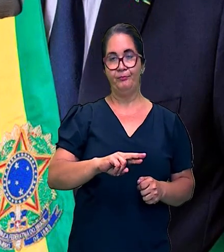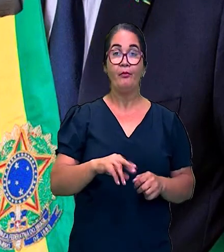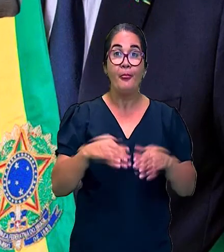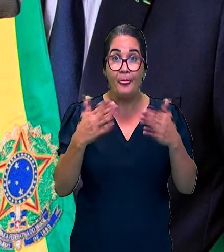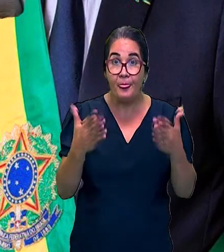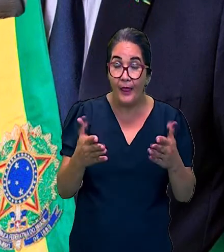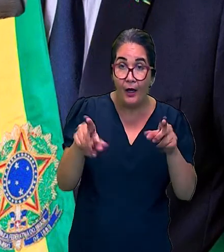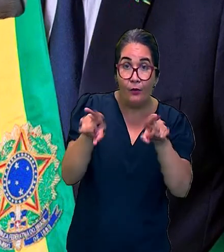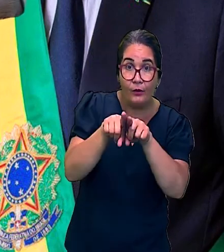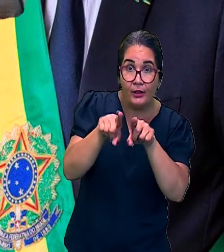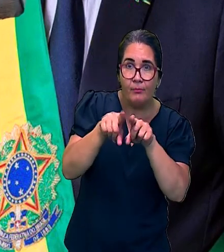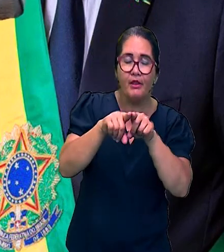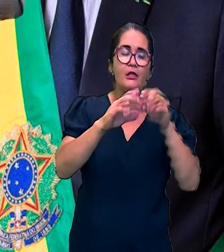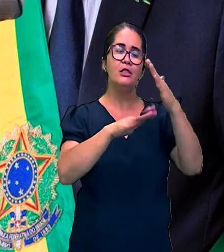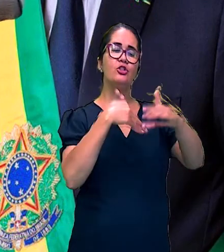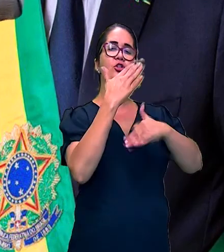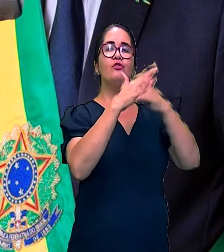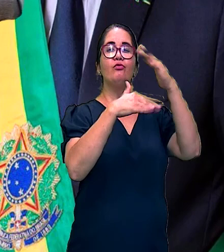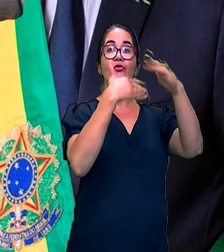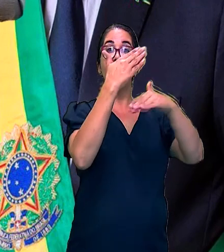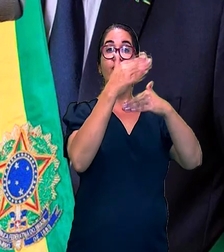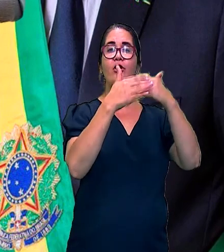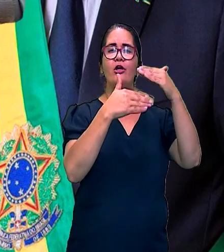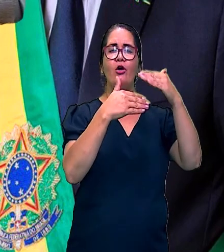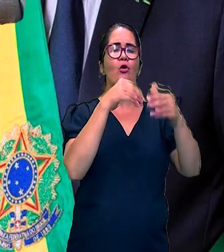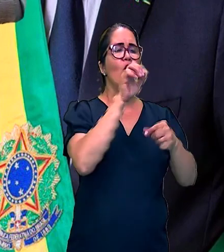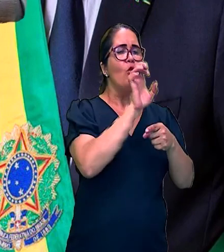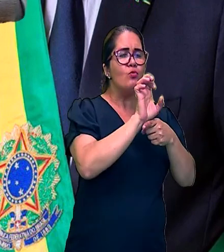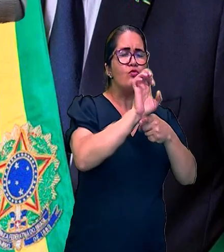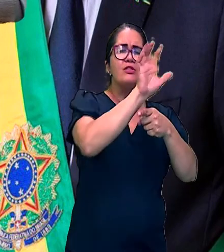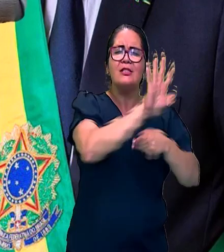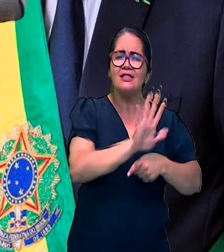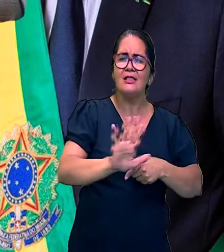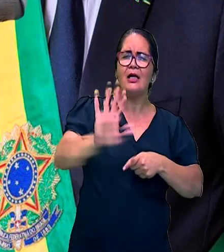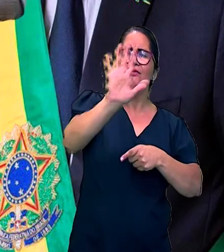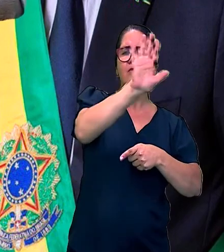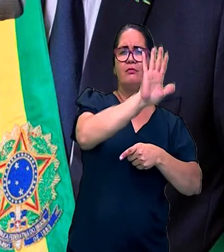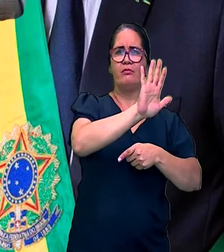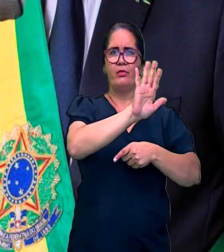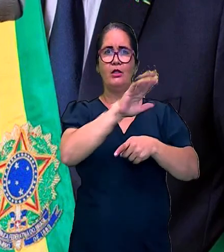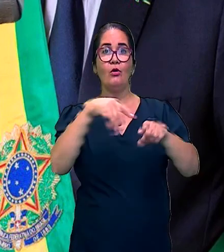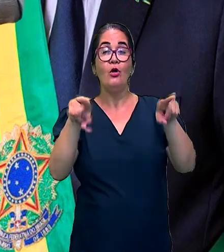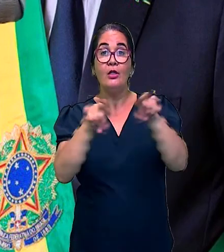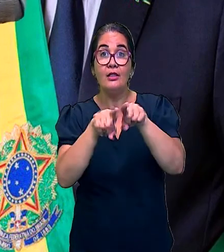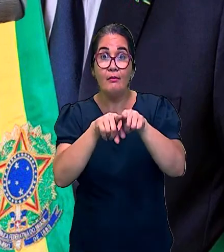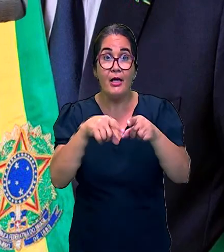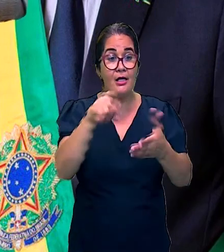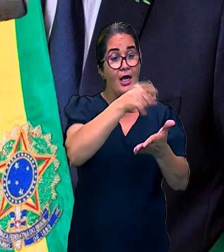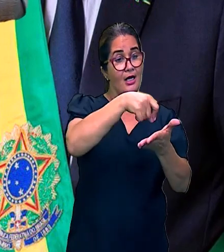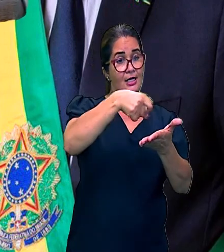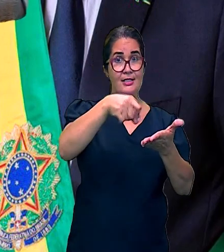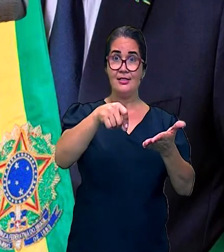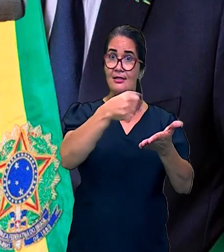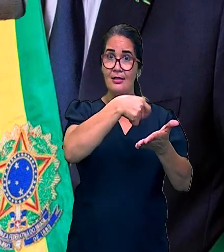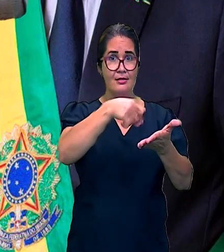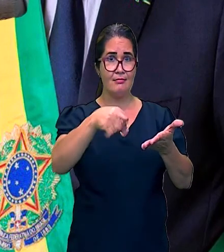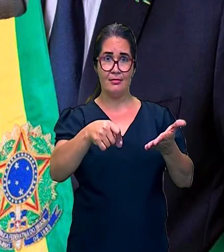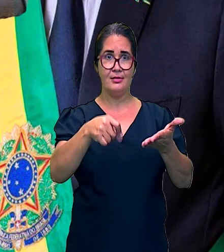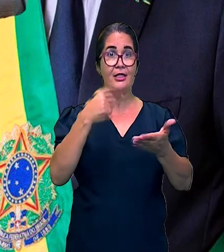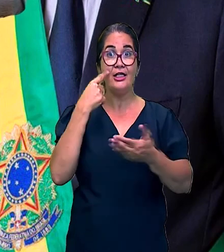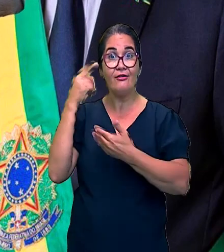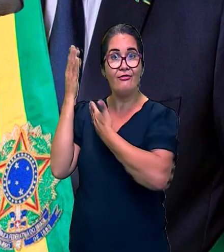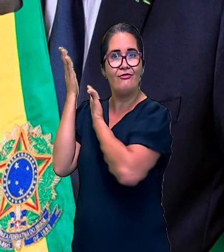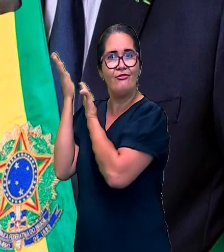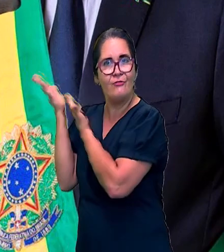Estado foi o desenvolvimento da escrita em decorrência de vários fatores, como a necessidade